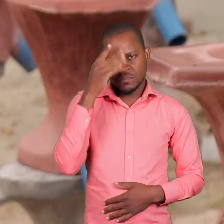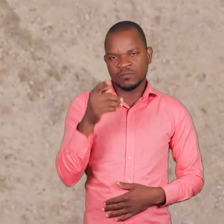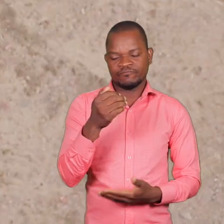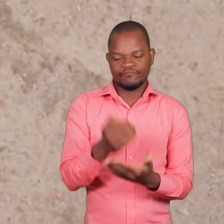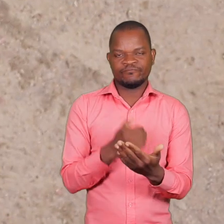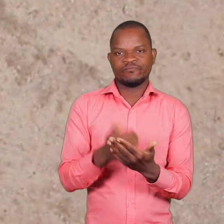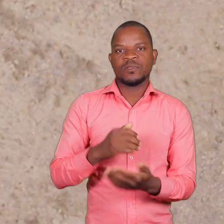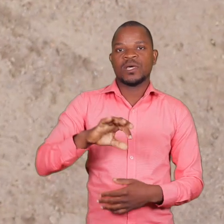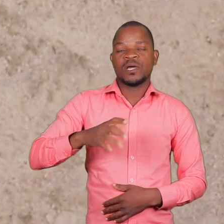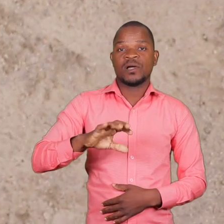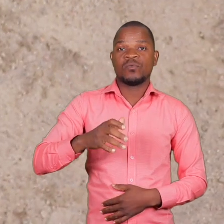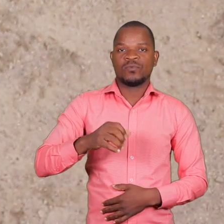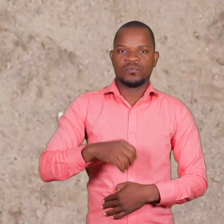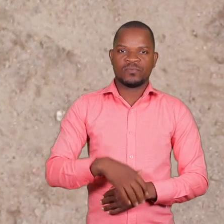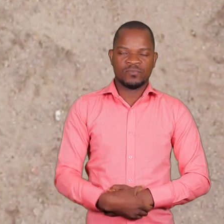água.